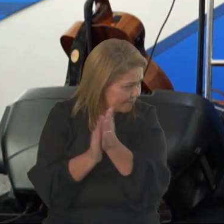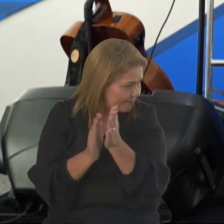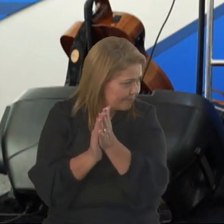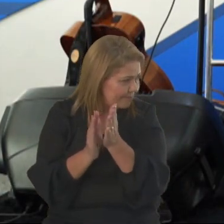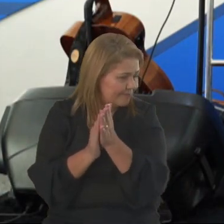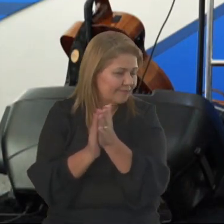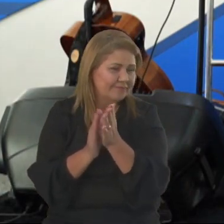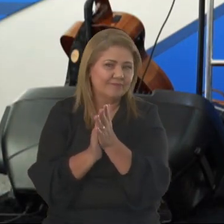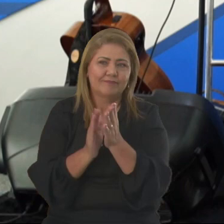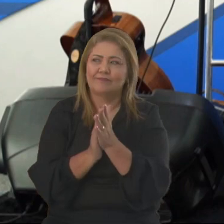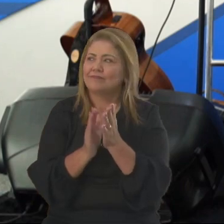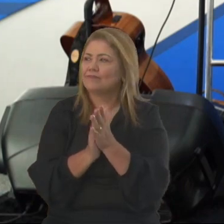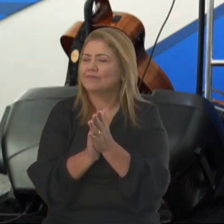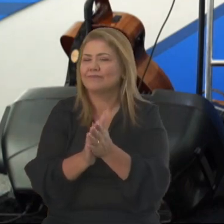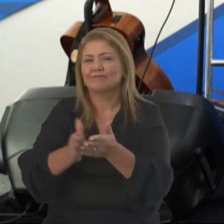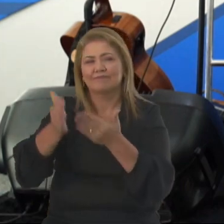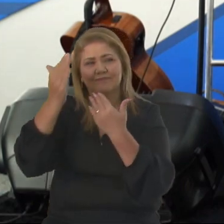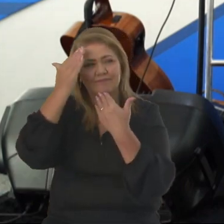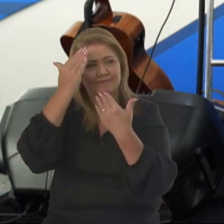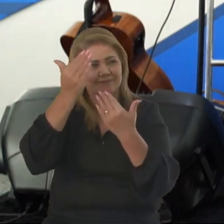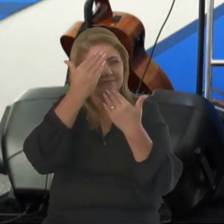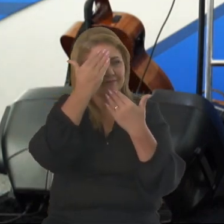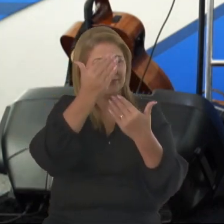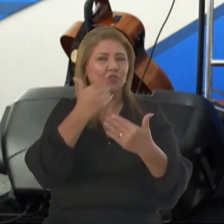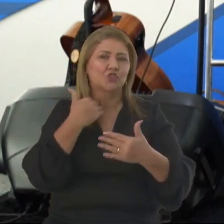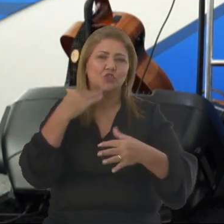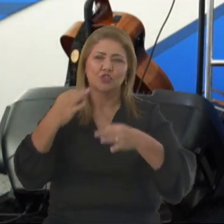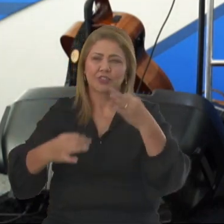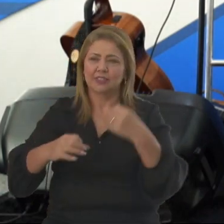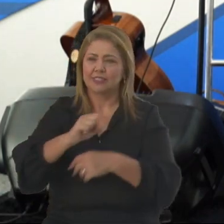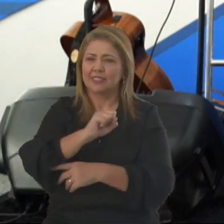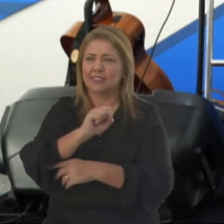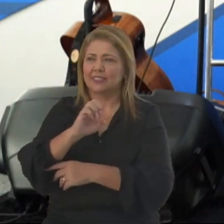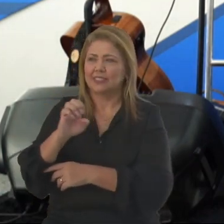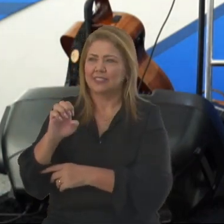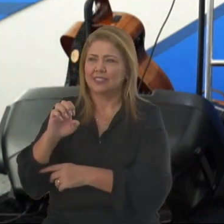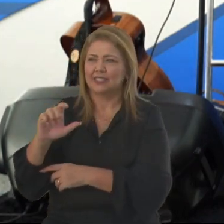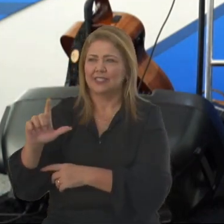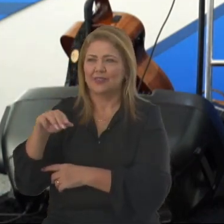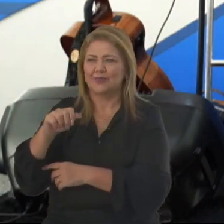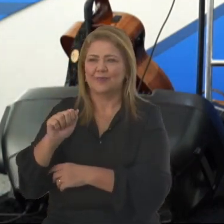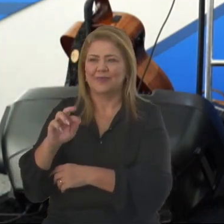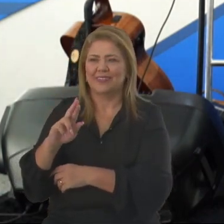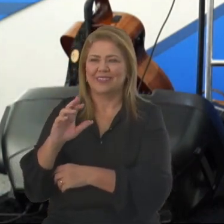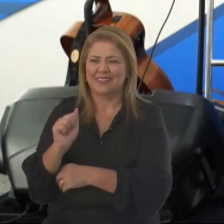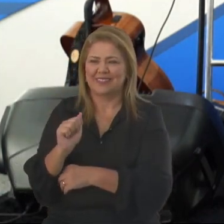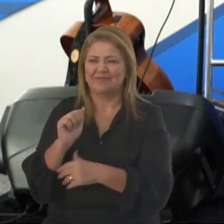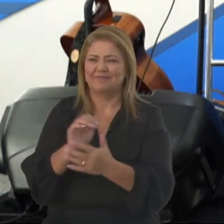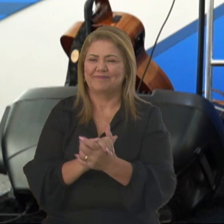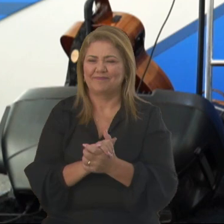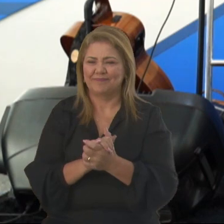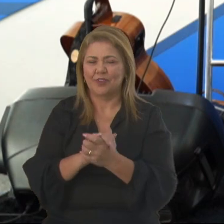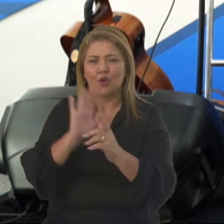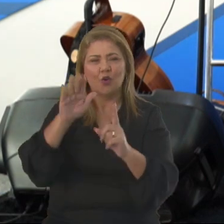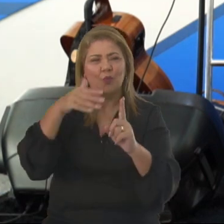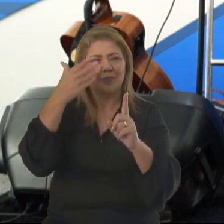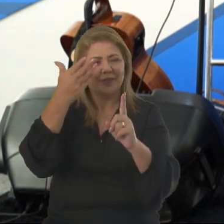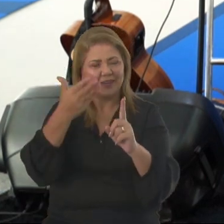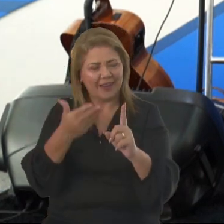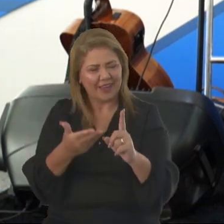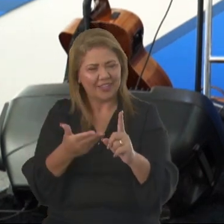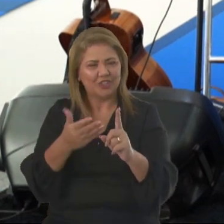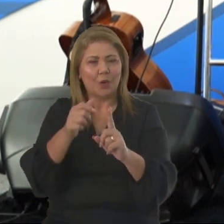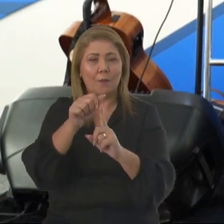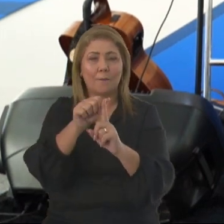Obrigada. Nossos agradecimentos à juíza Selmara de Souza Freitas e Soares. Para homenagear o mês da